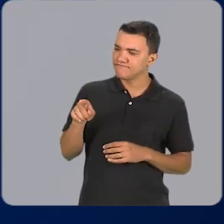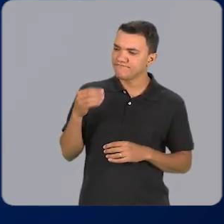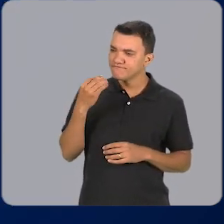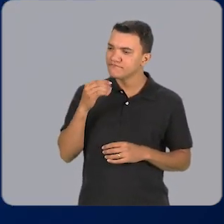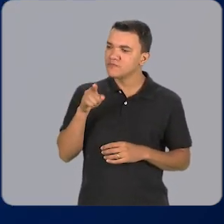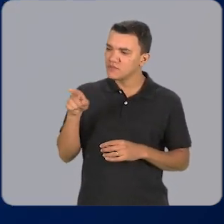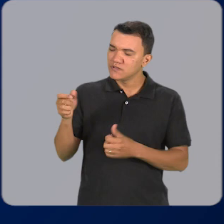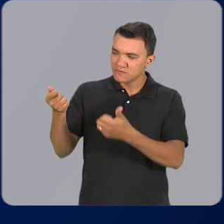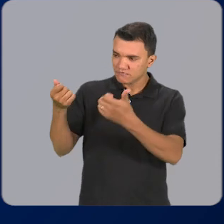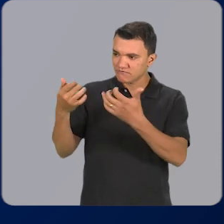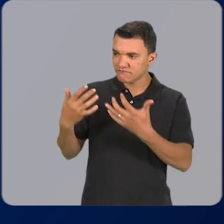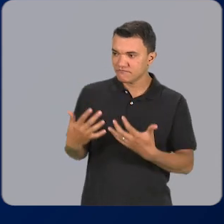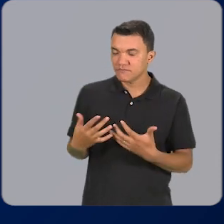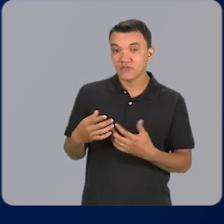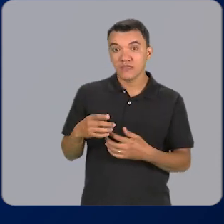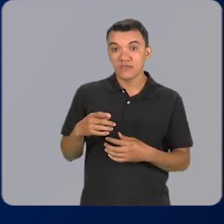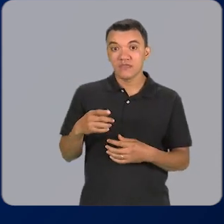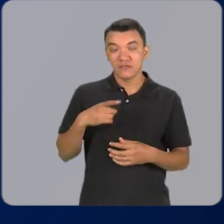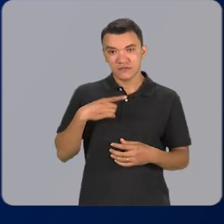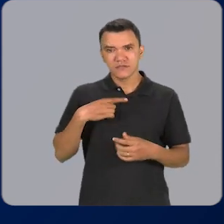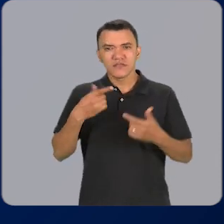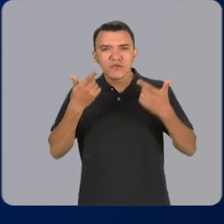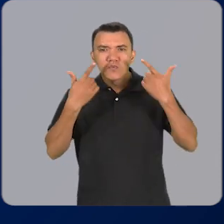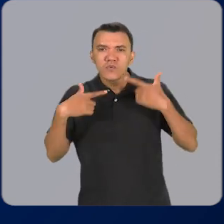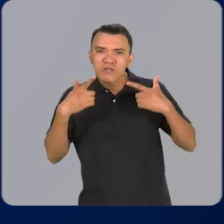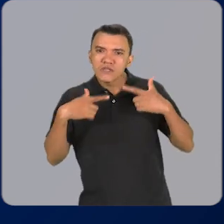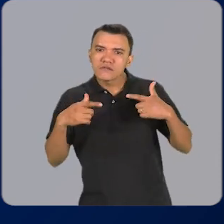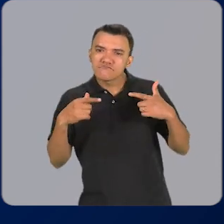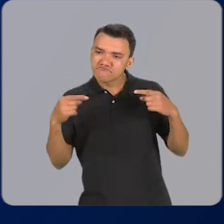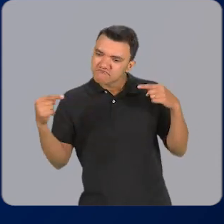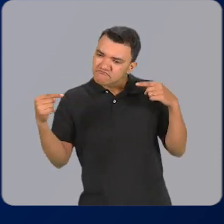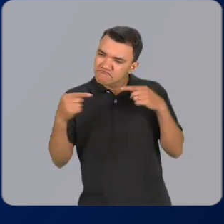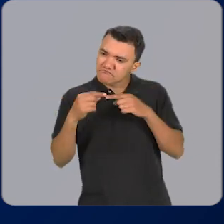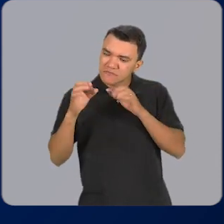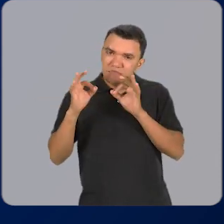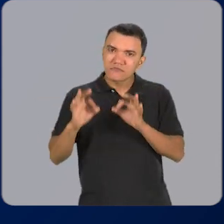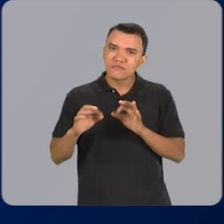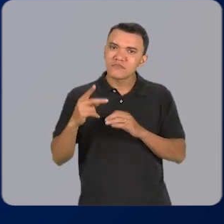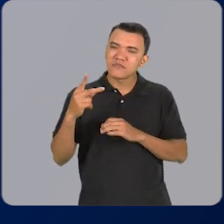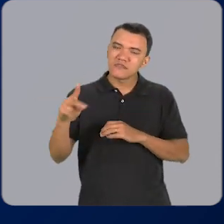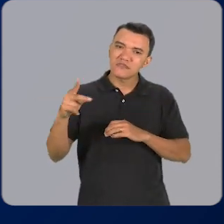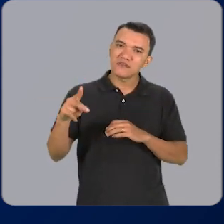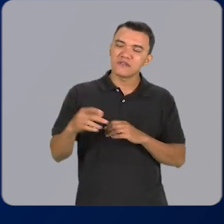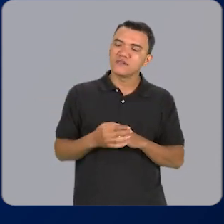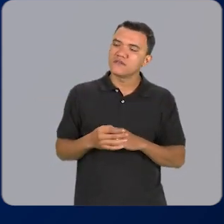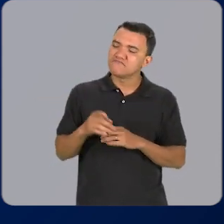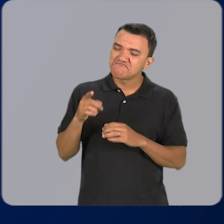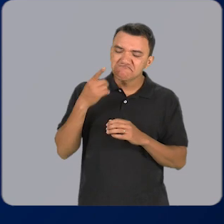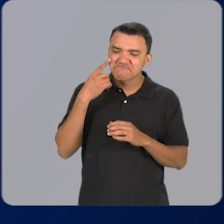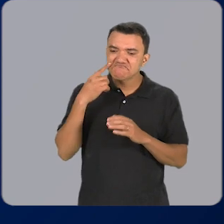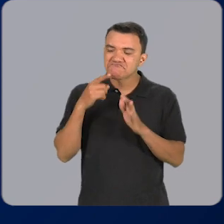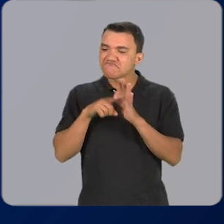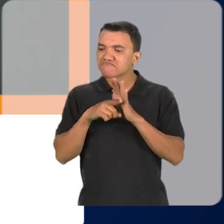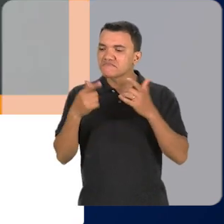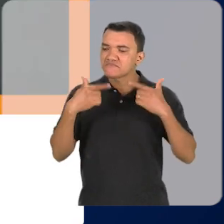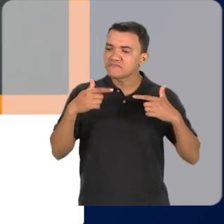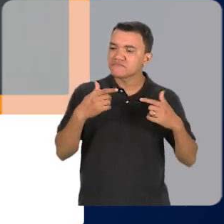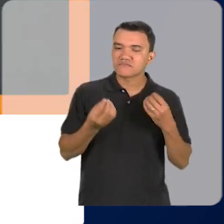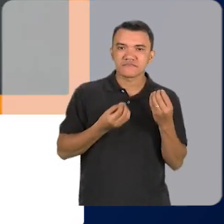falando, eles têm uma linguagem muito específica, muito própria, né? Como é que você analisa isso?